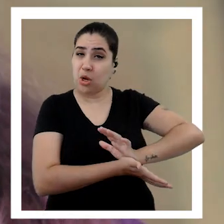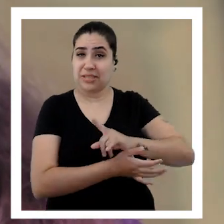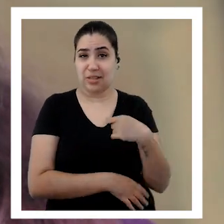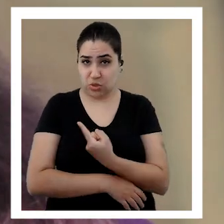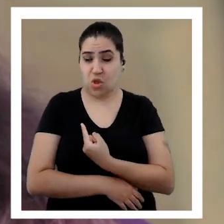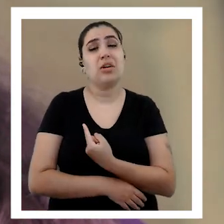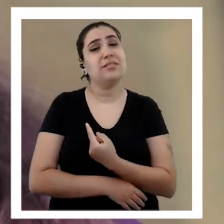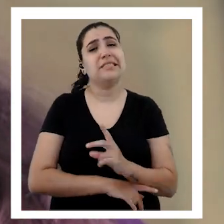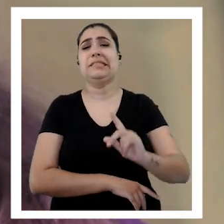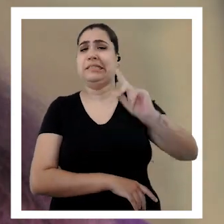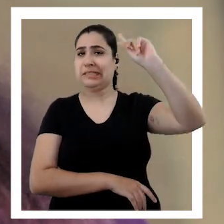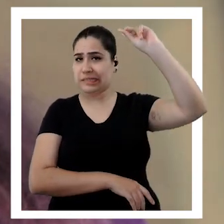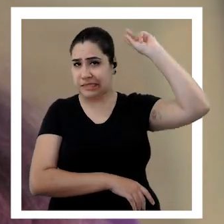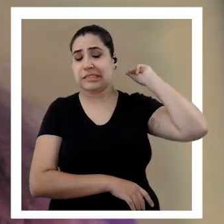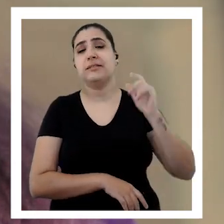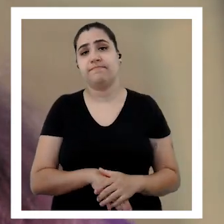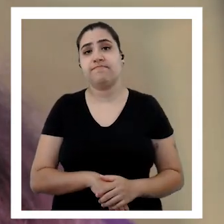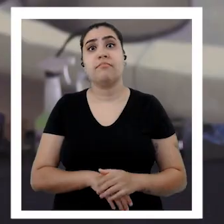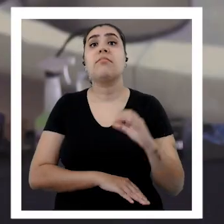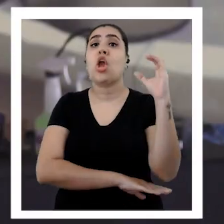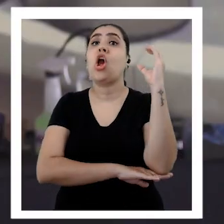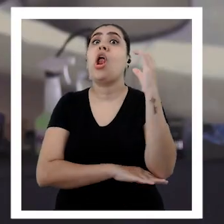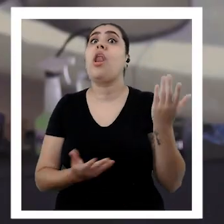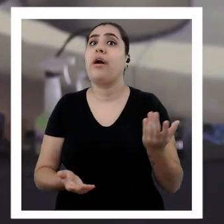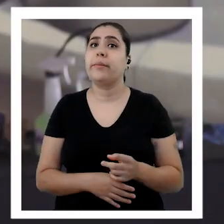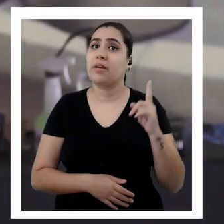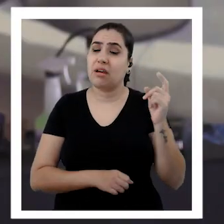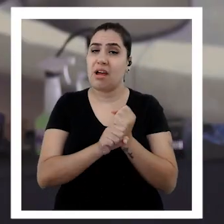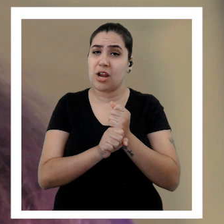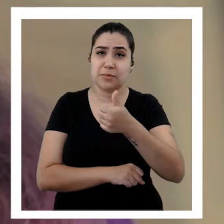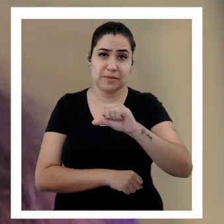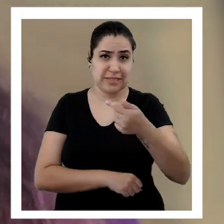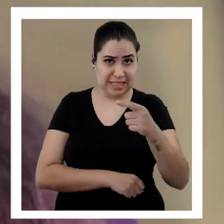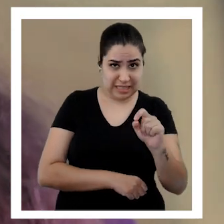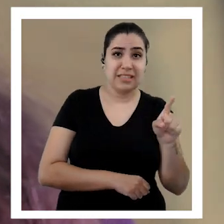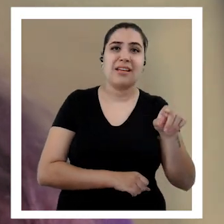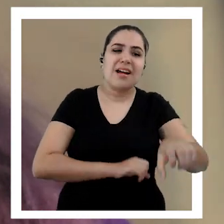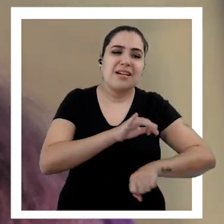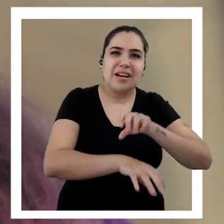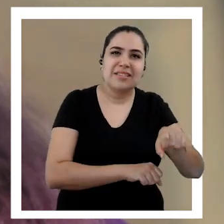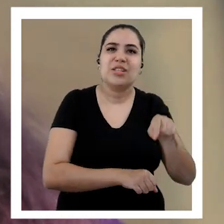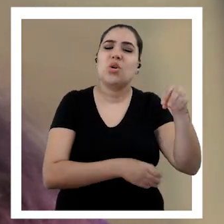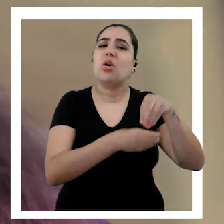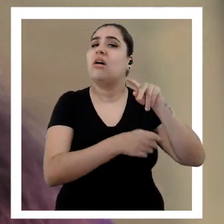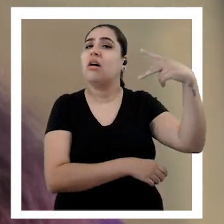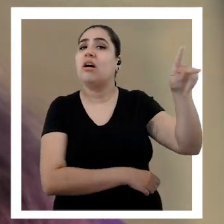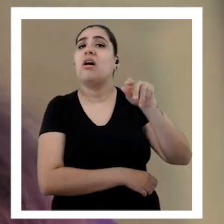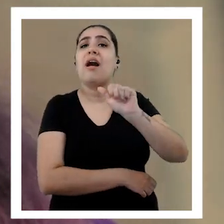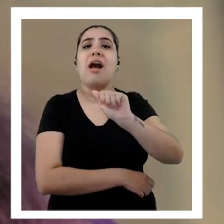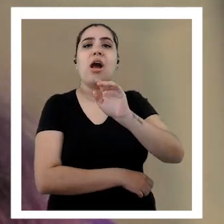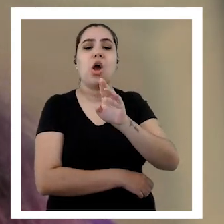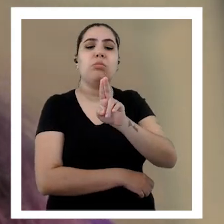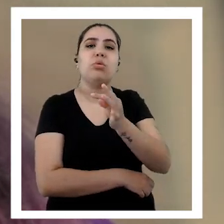vê que o preconceito com a gente vem de muito longe. E na Colômbia, então, Carlão? Nos anos 70, os catadores de lá